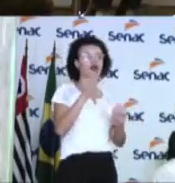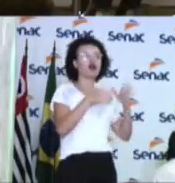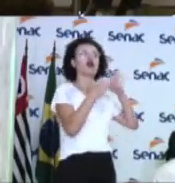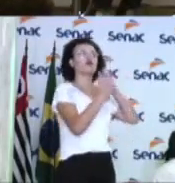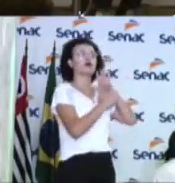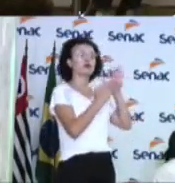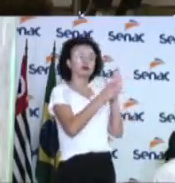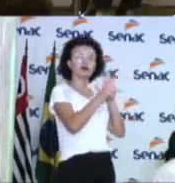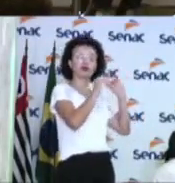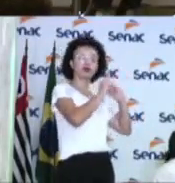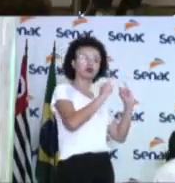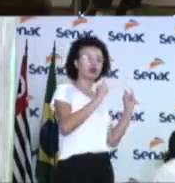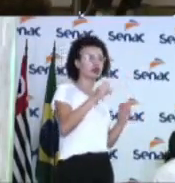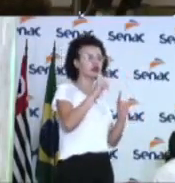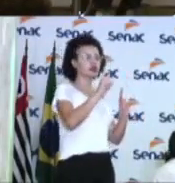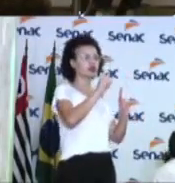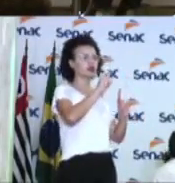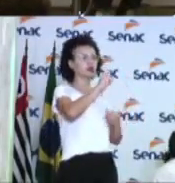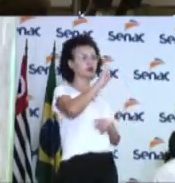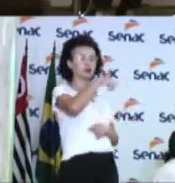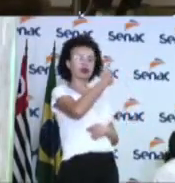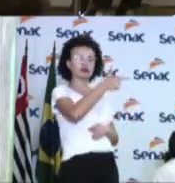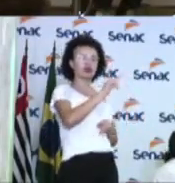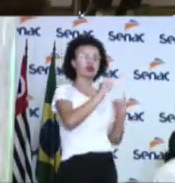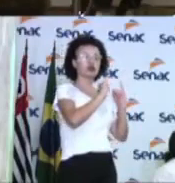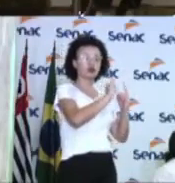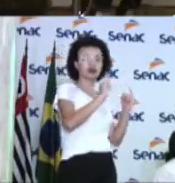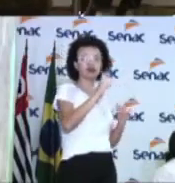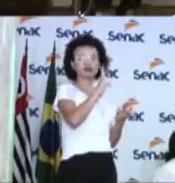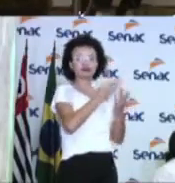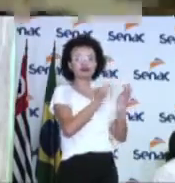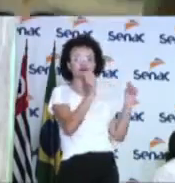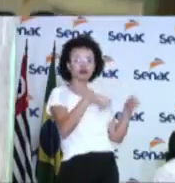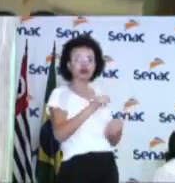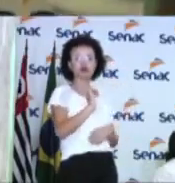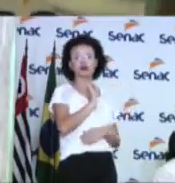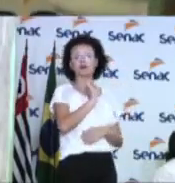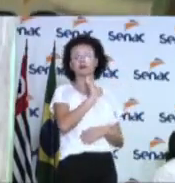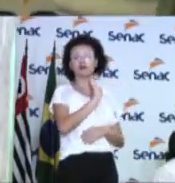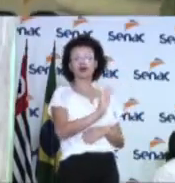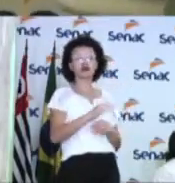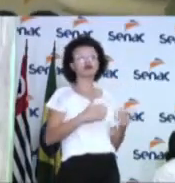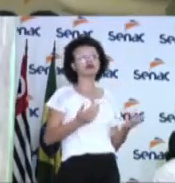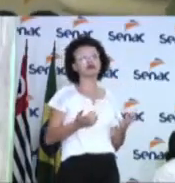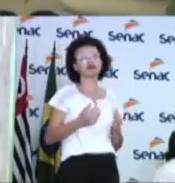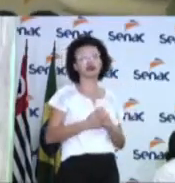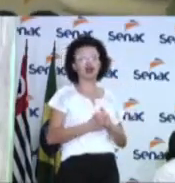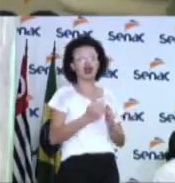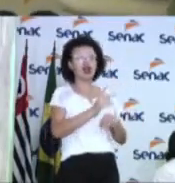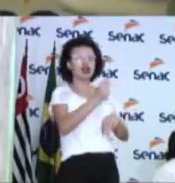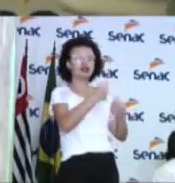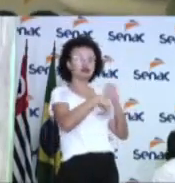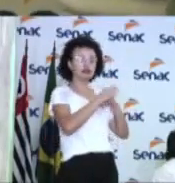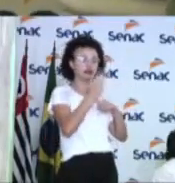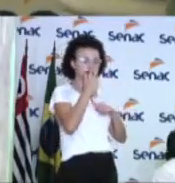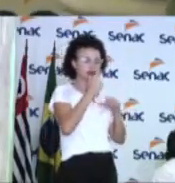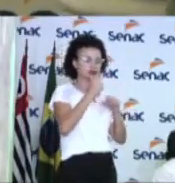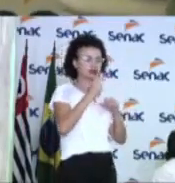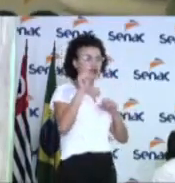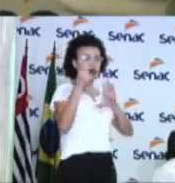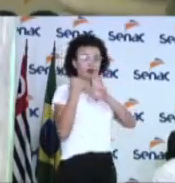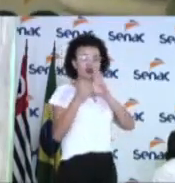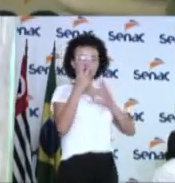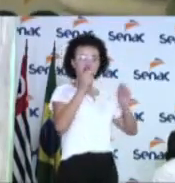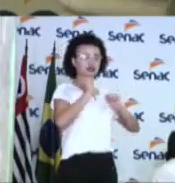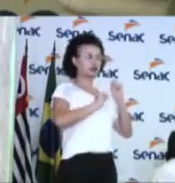é mais uma das produtoras incríveis que a gente tem no Brasil, que é super confiável e tal, mas administrar a ansiedade do